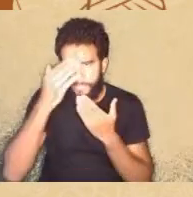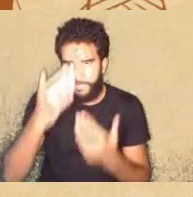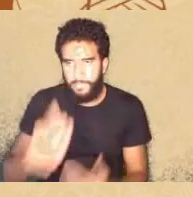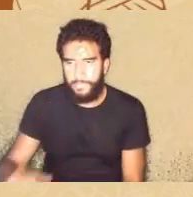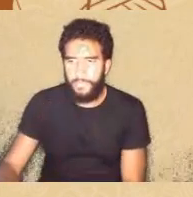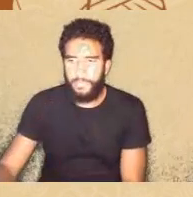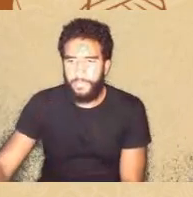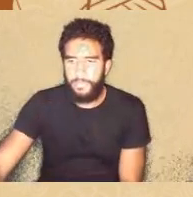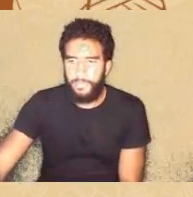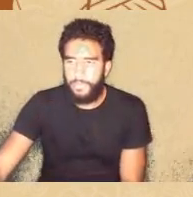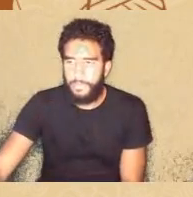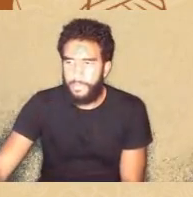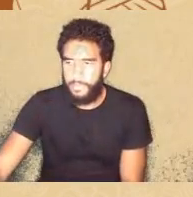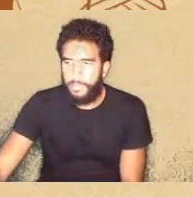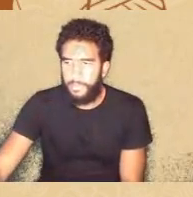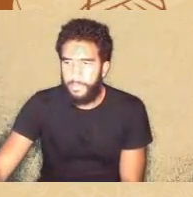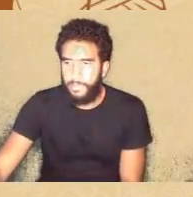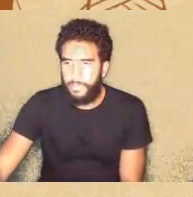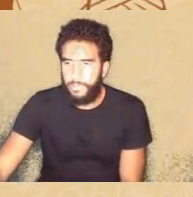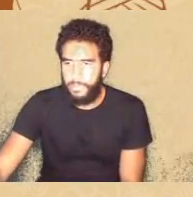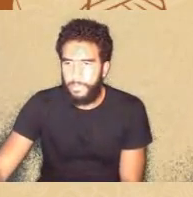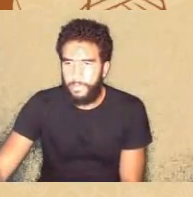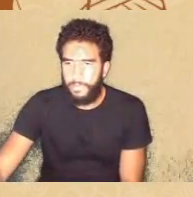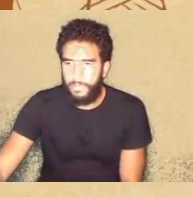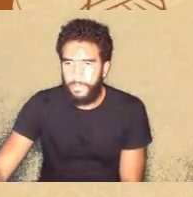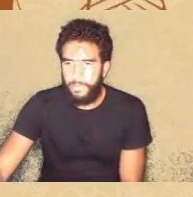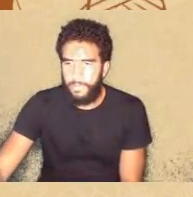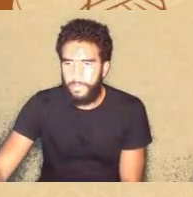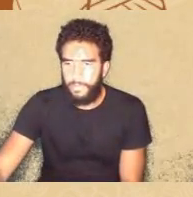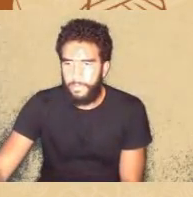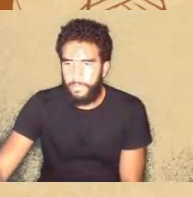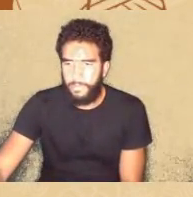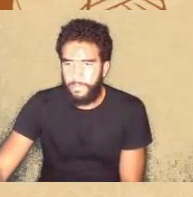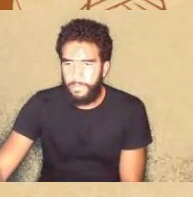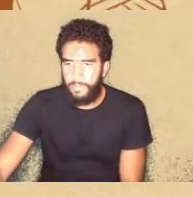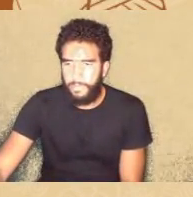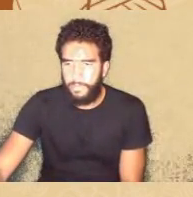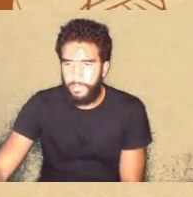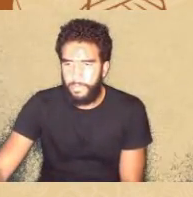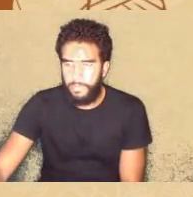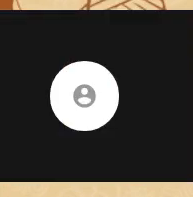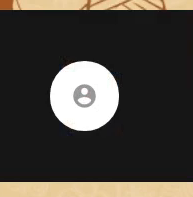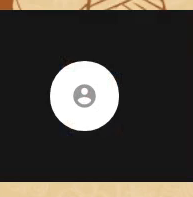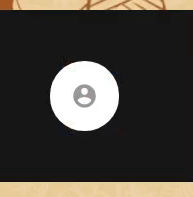parabéns. Ah, de nada. Beijo, Liliane. Beijo, Lili.